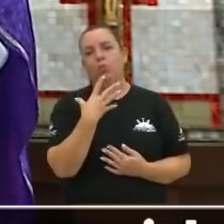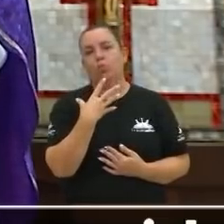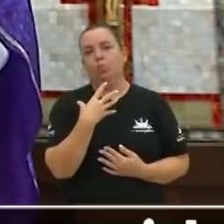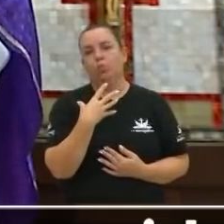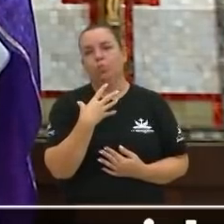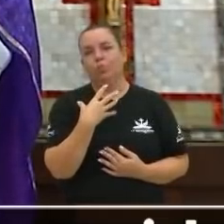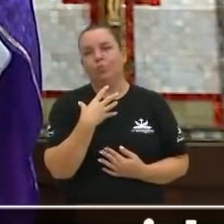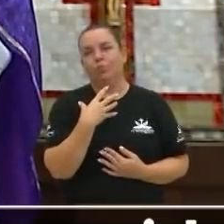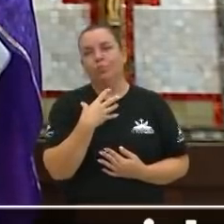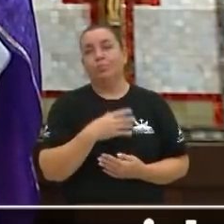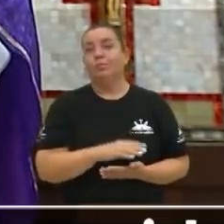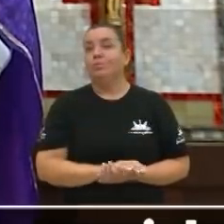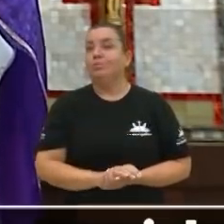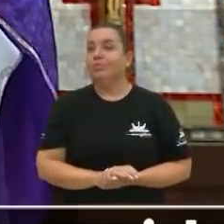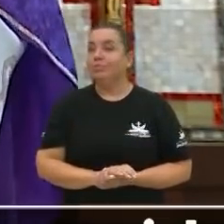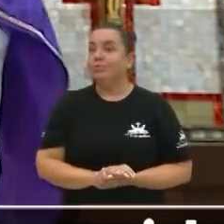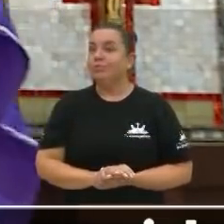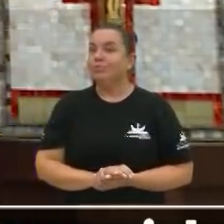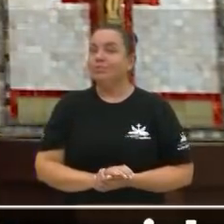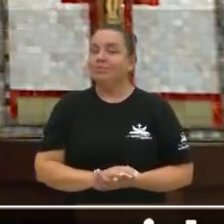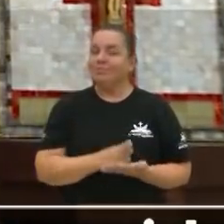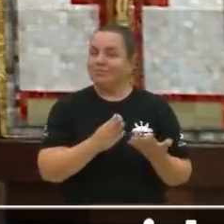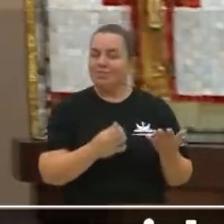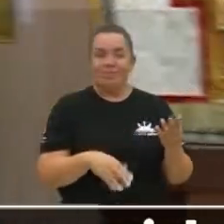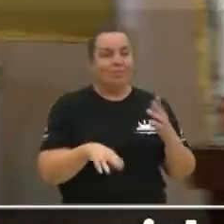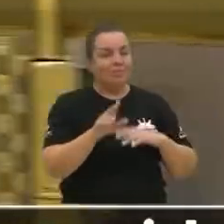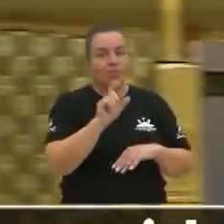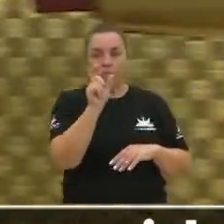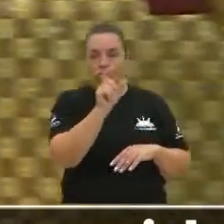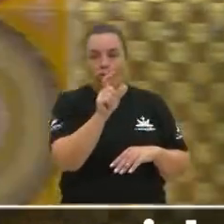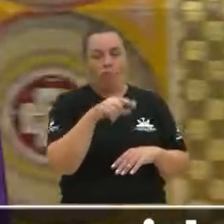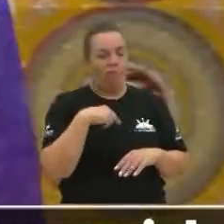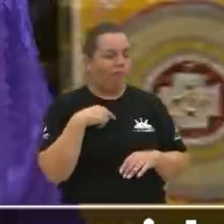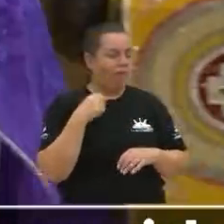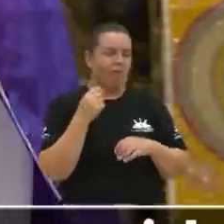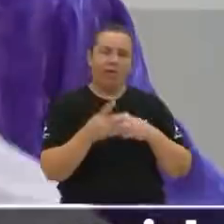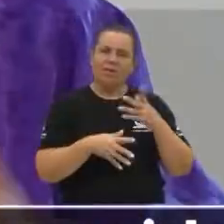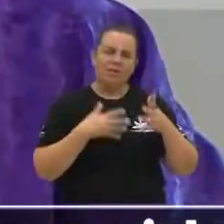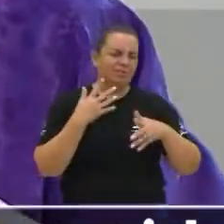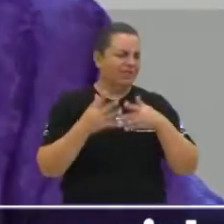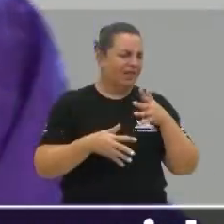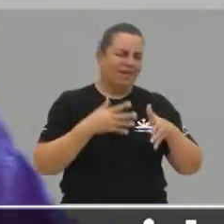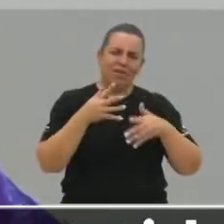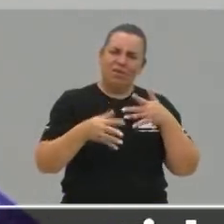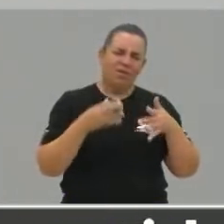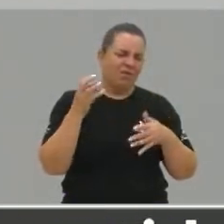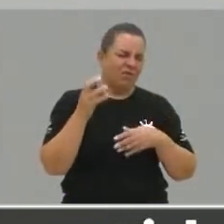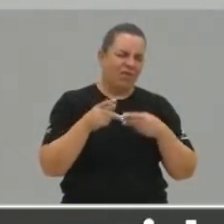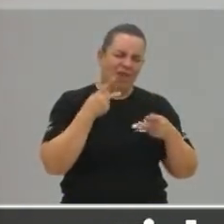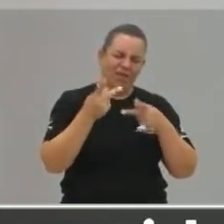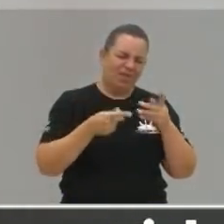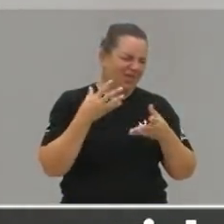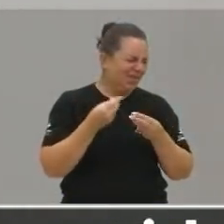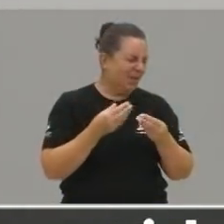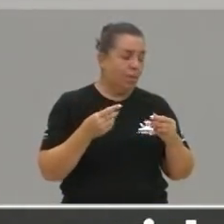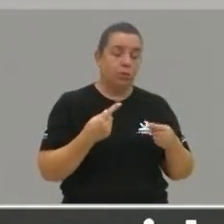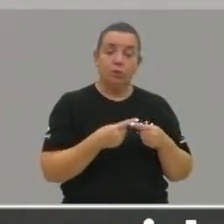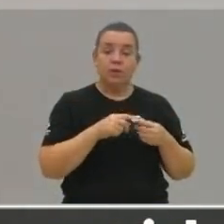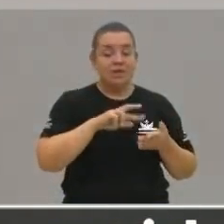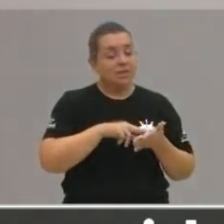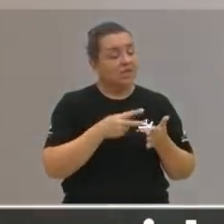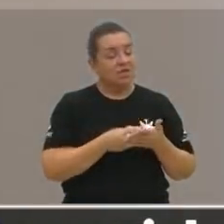bom é o bom e essa palavra que eu poderia desdobrá-la porque ela tem muito